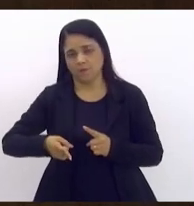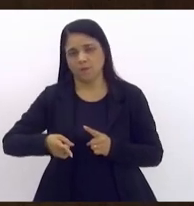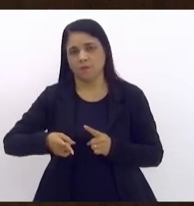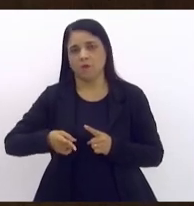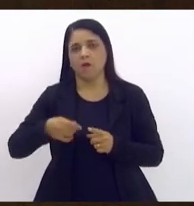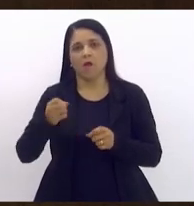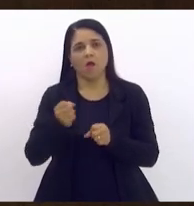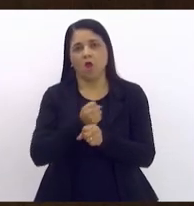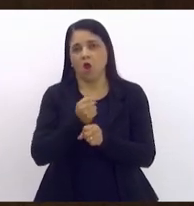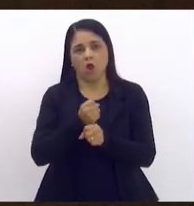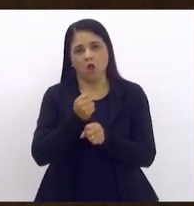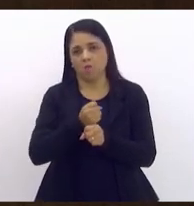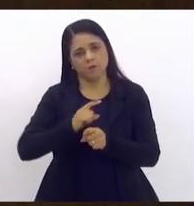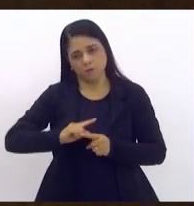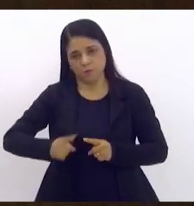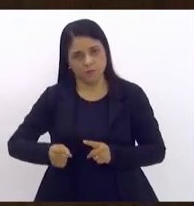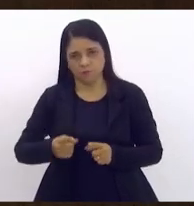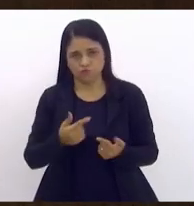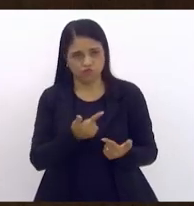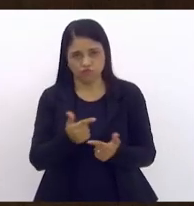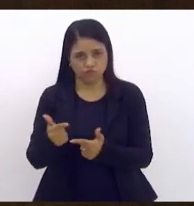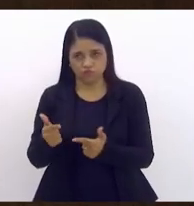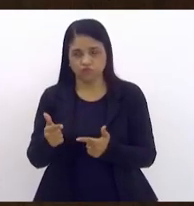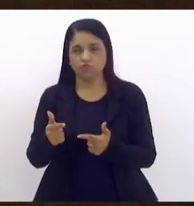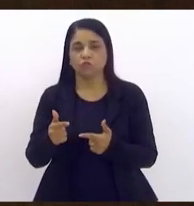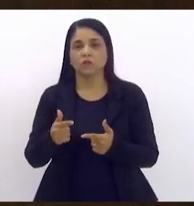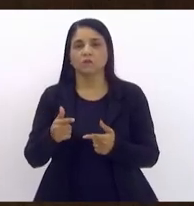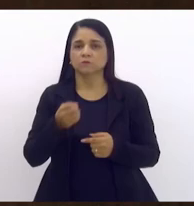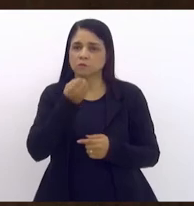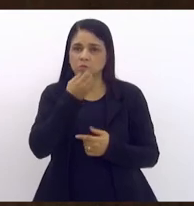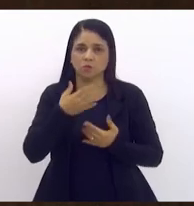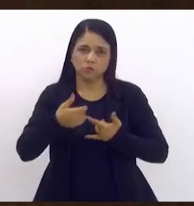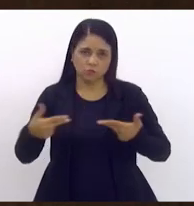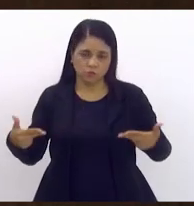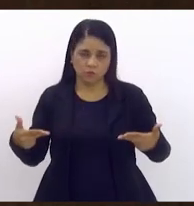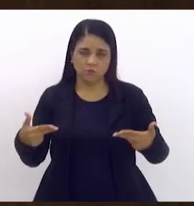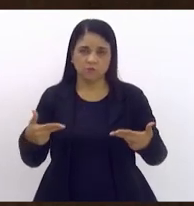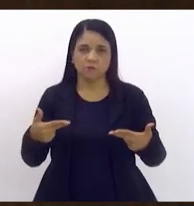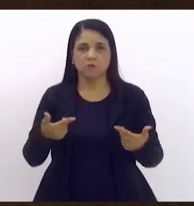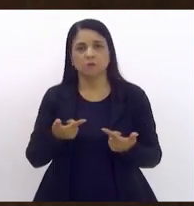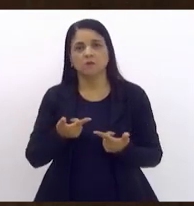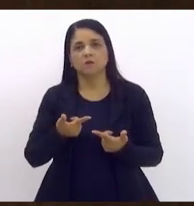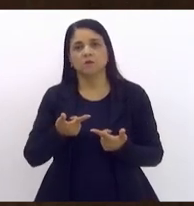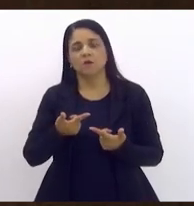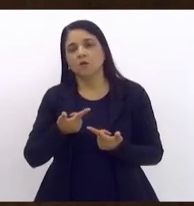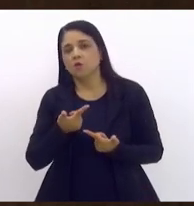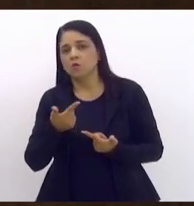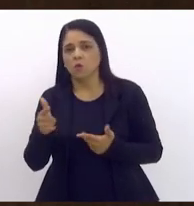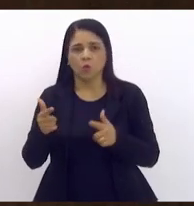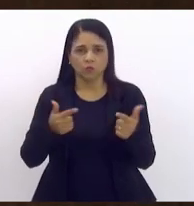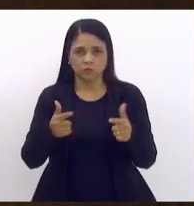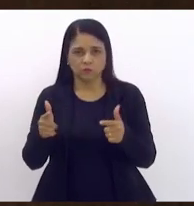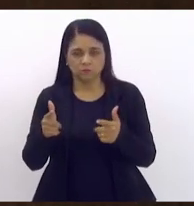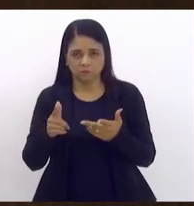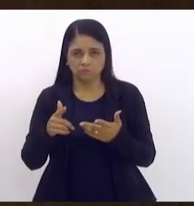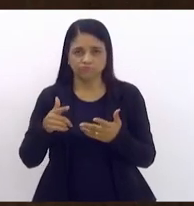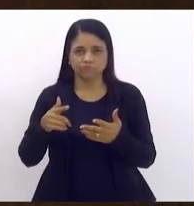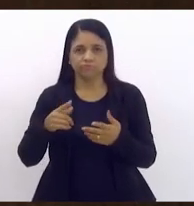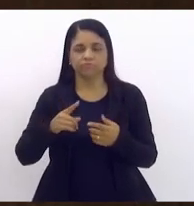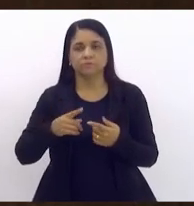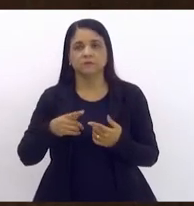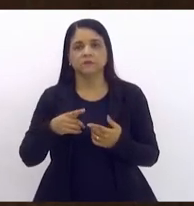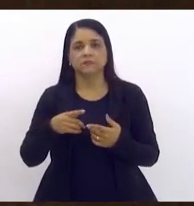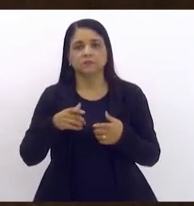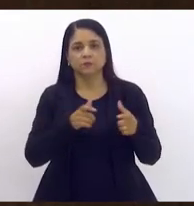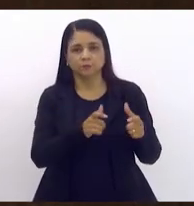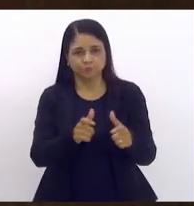de obras, reformas, benfeitorias e outras intervenções nas